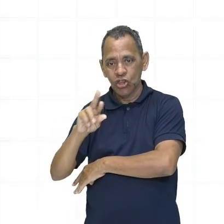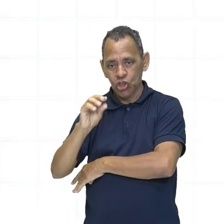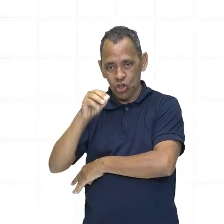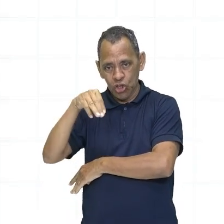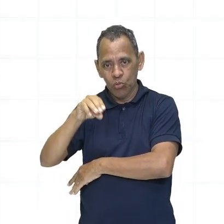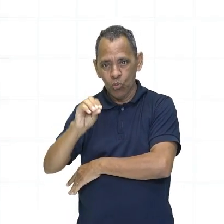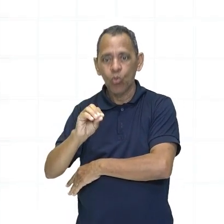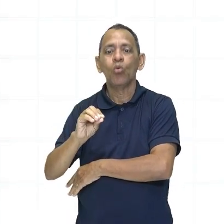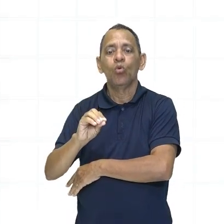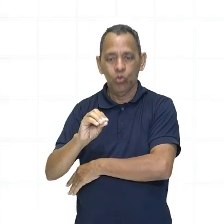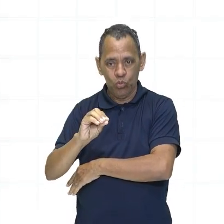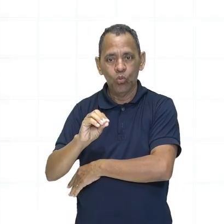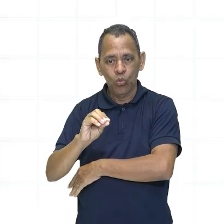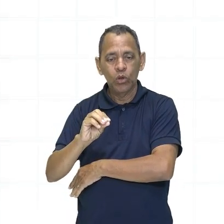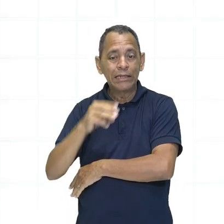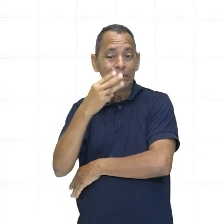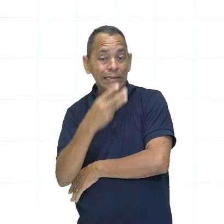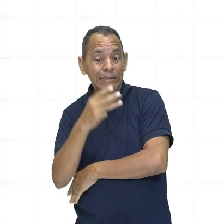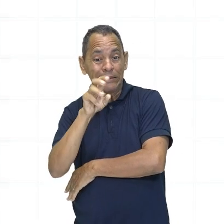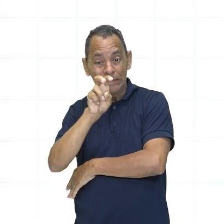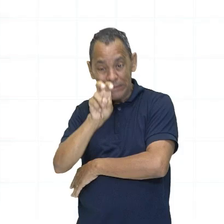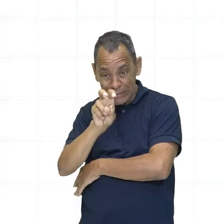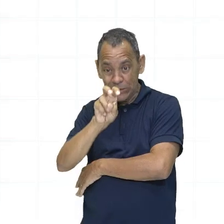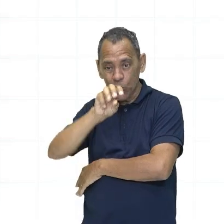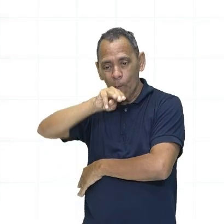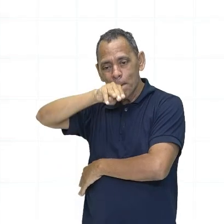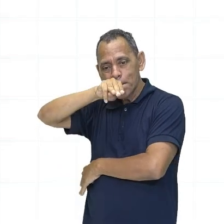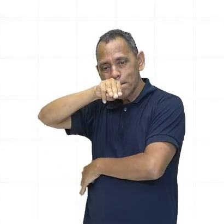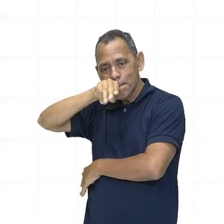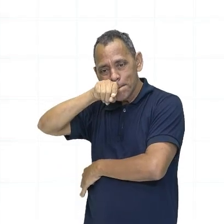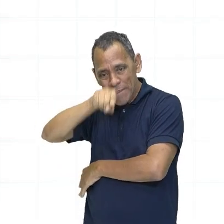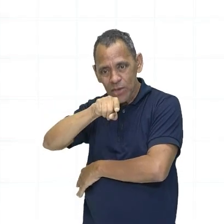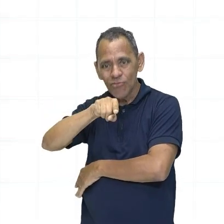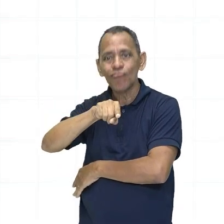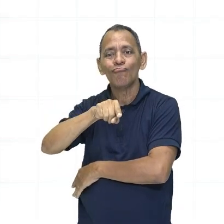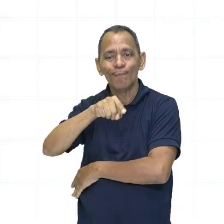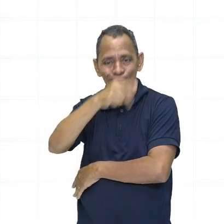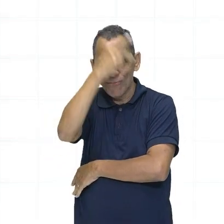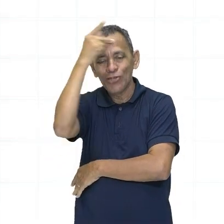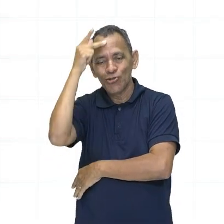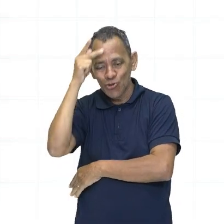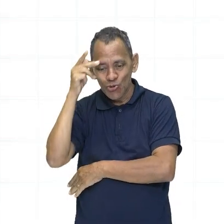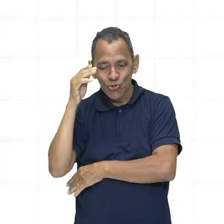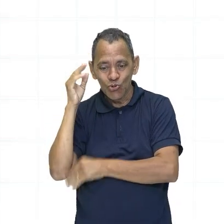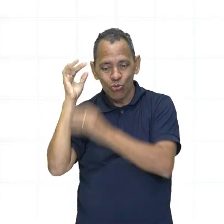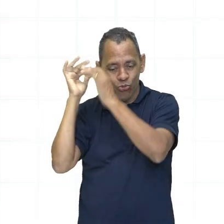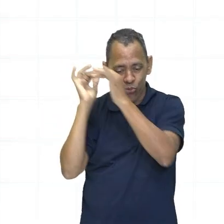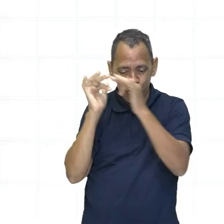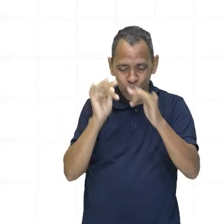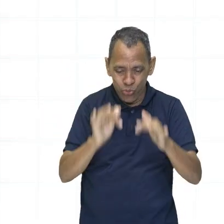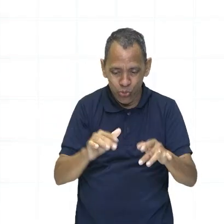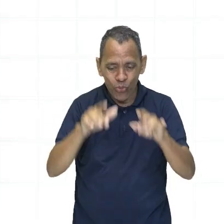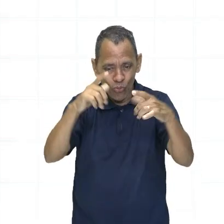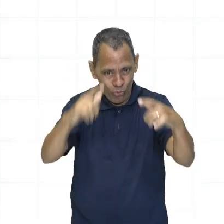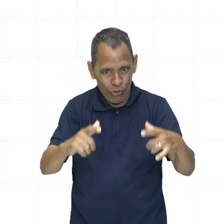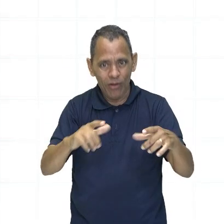mil espectadores, como vocês podem ver aí, lotado, certo? Aí o Bumbódromo.